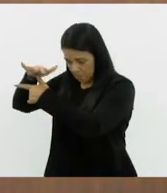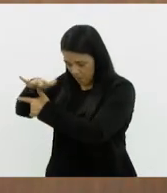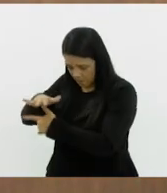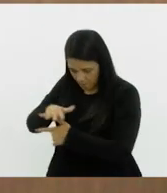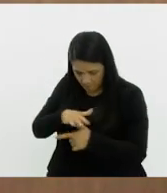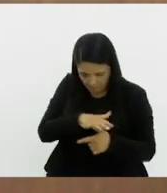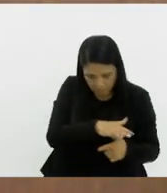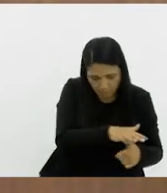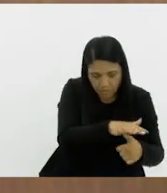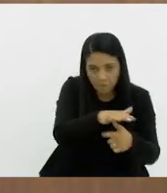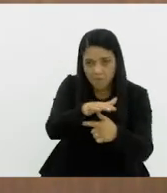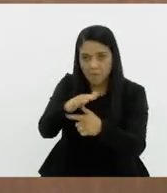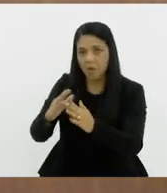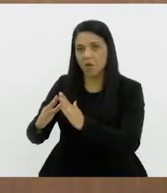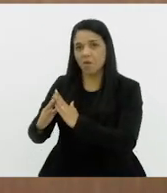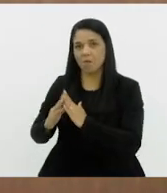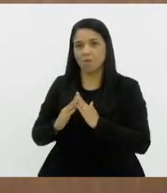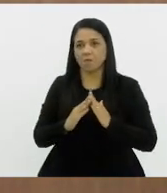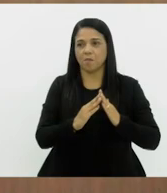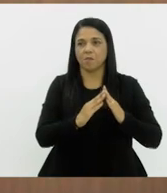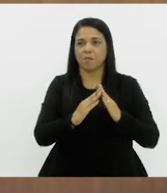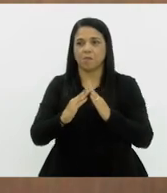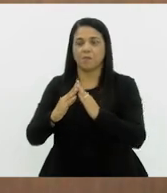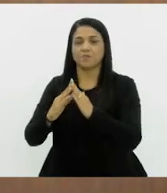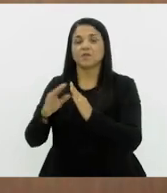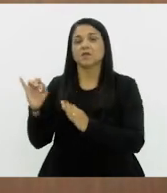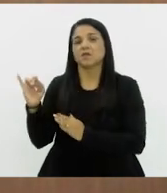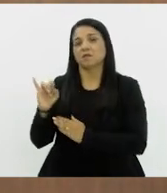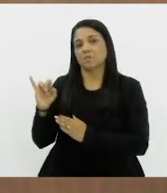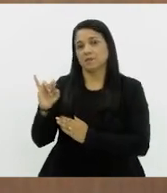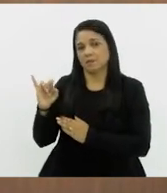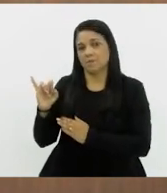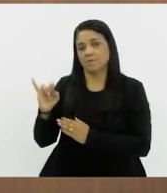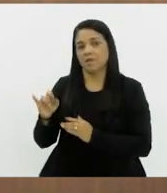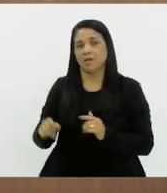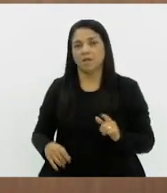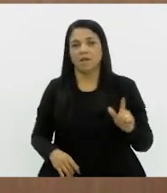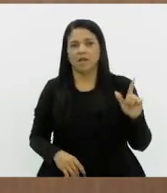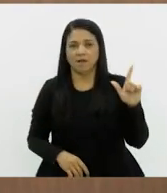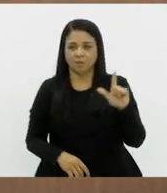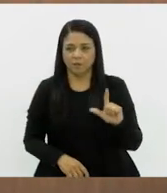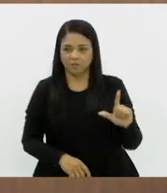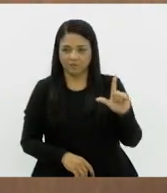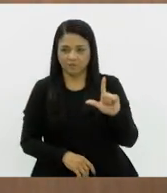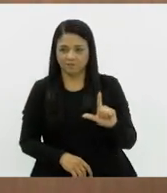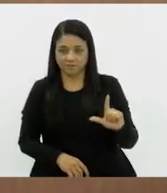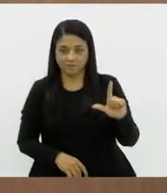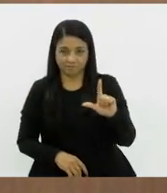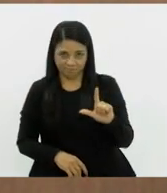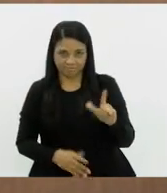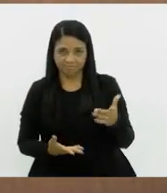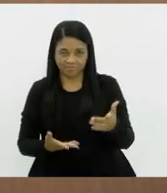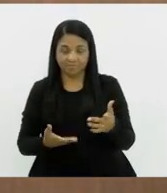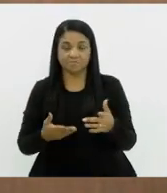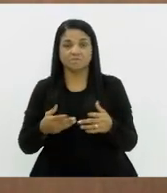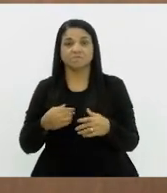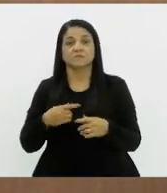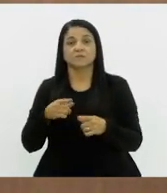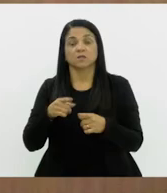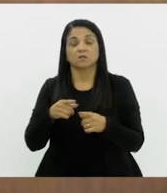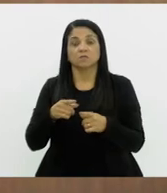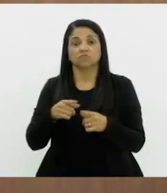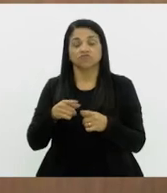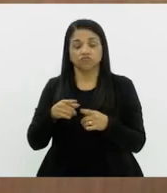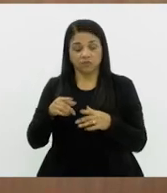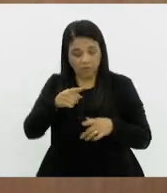residencial ali do litoral, especialmente Ipanema e Leblon. O que faria automaticamente com que, ao chegar na vertical